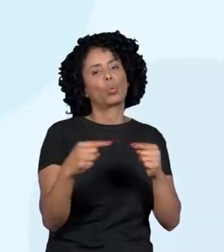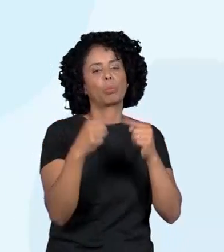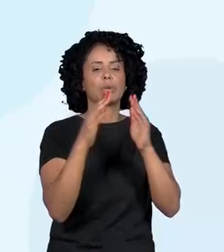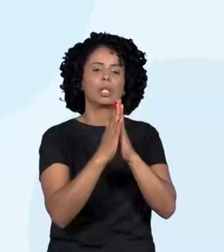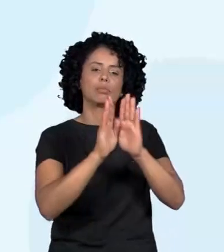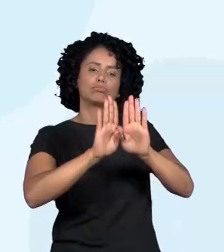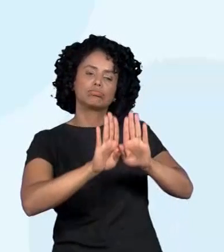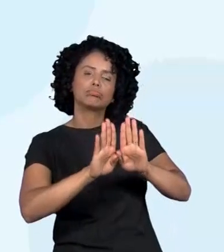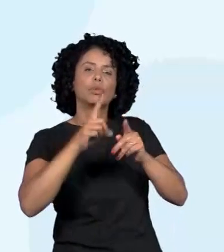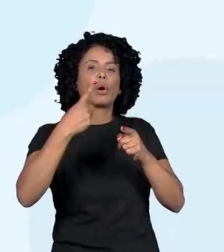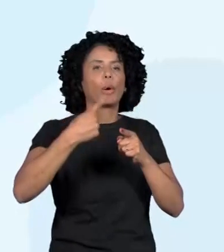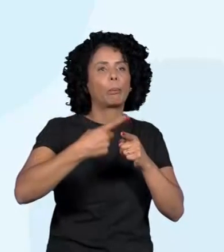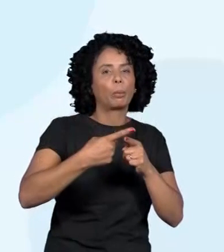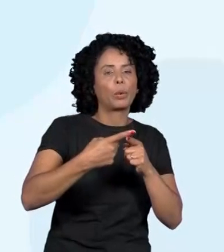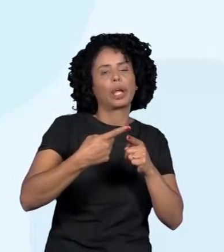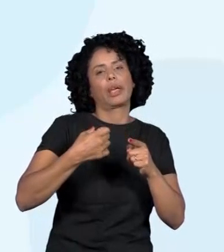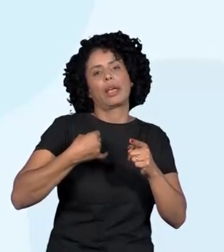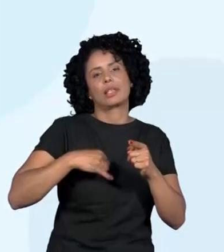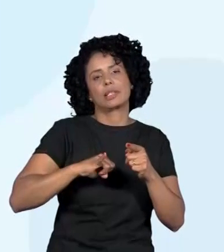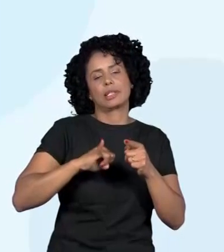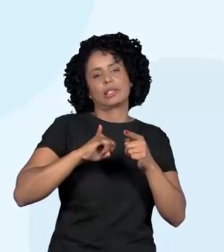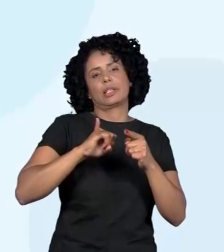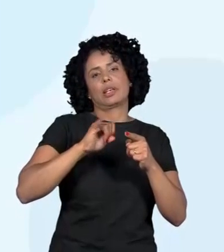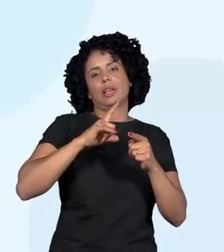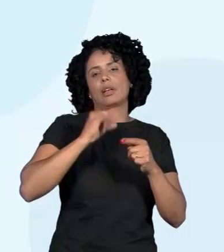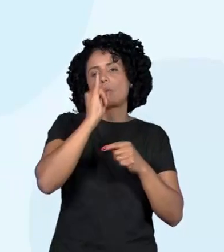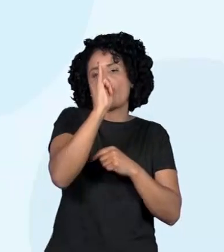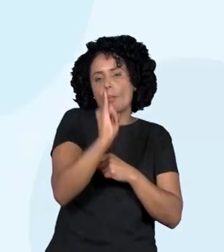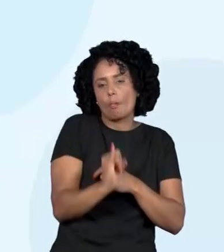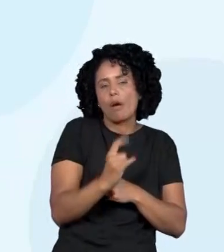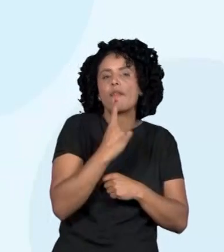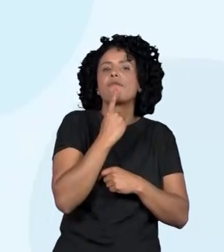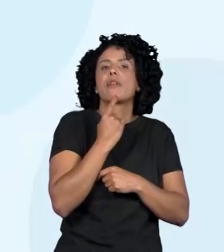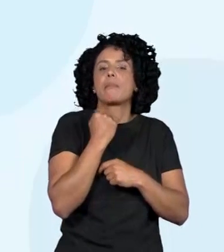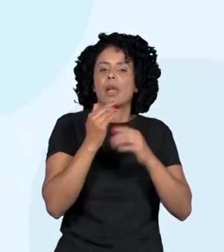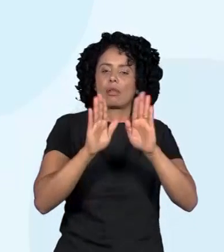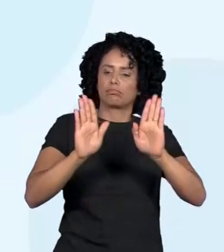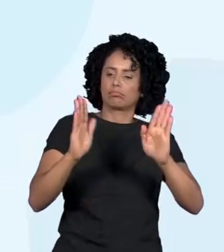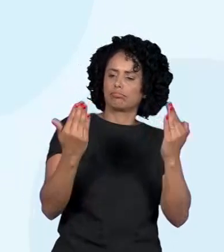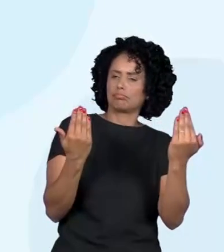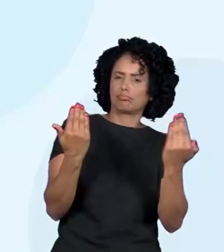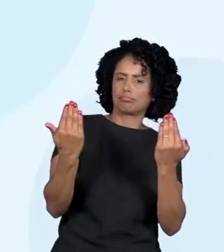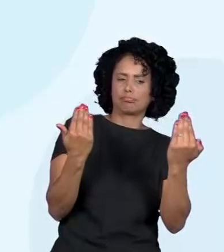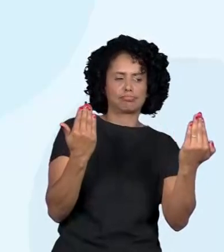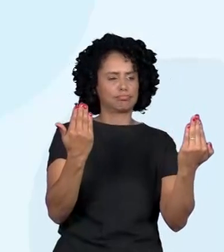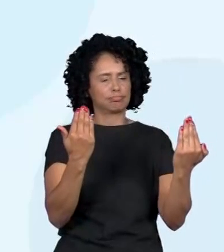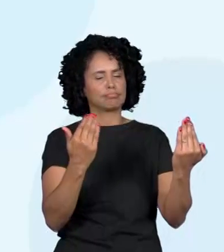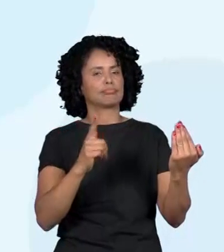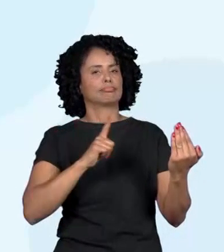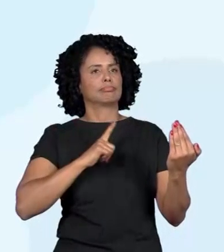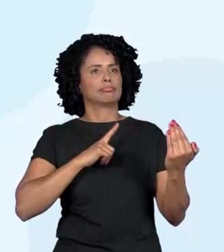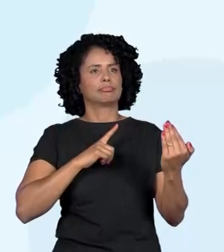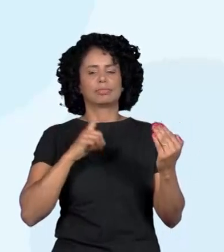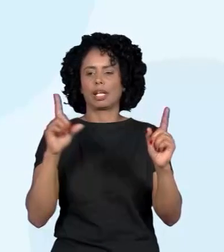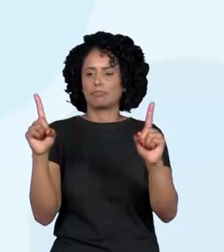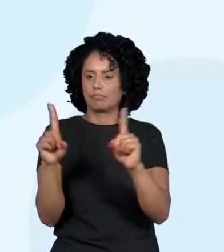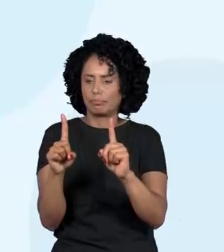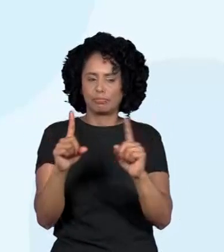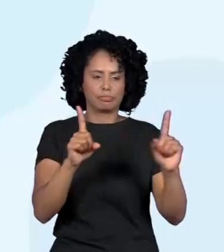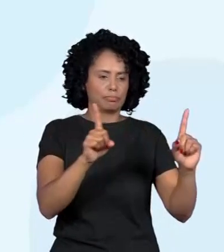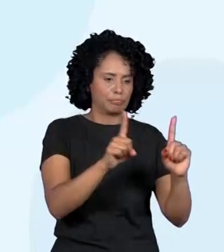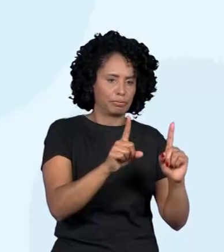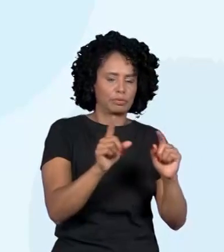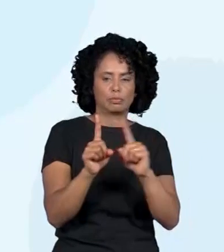vertical, bem no meio da figura, a gente repara que a distância dos vértices da figura,